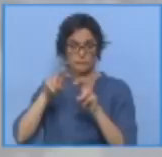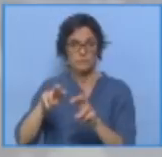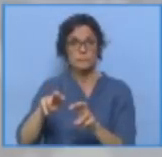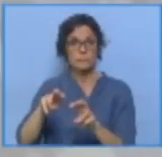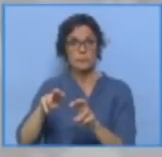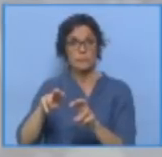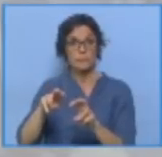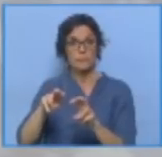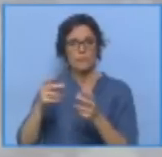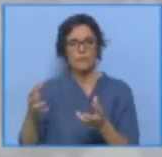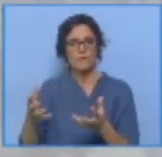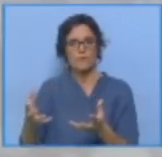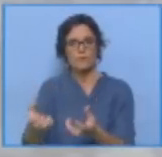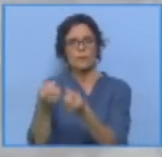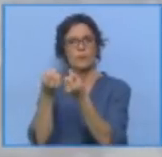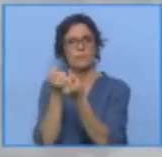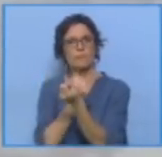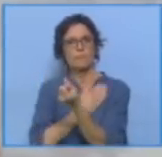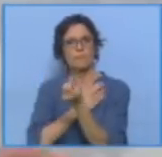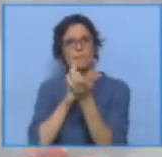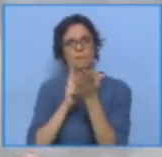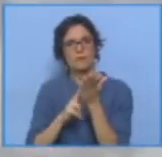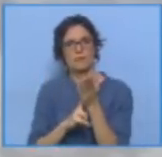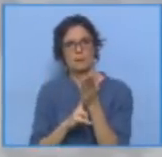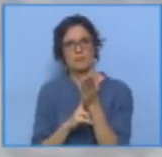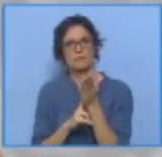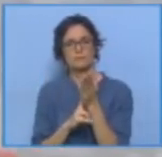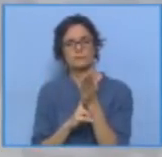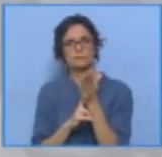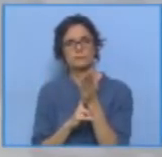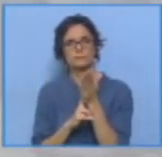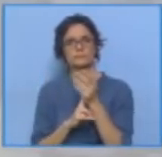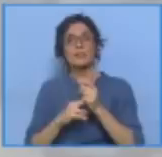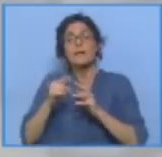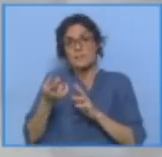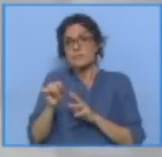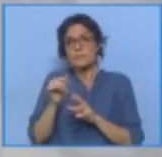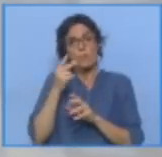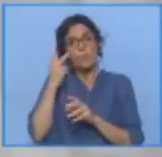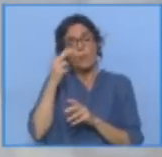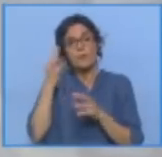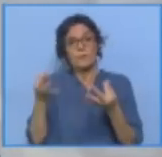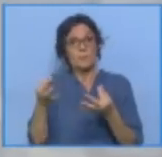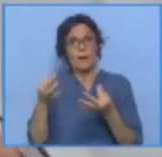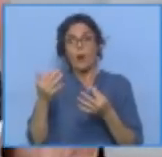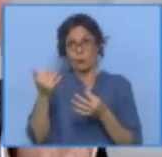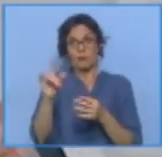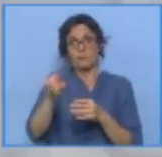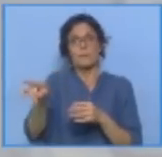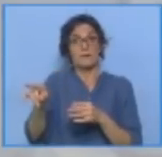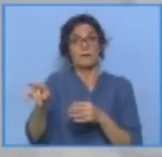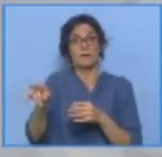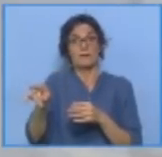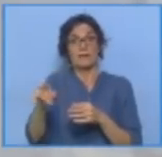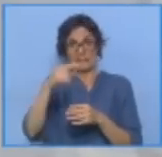diálogo em irmos ao essencial. Creio que talvez também era a dificuldade dos discípulos e por isso não nos devemos estar incomodados. Deixarmos-nos conduzir por